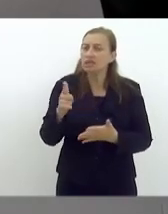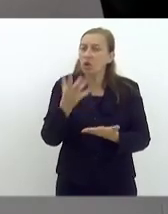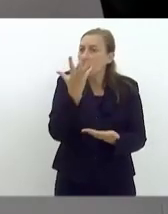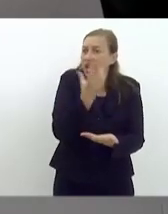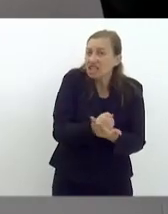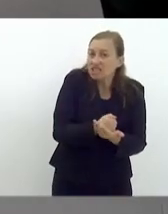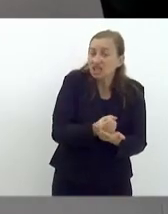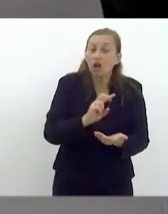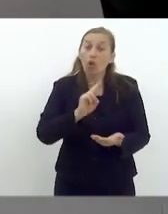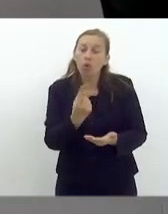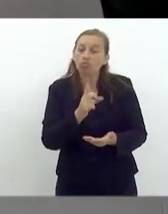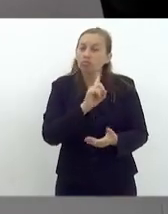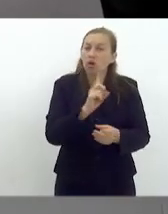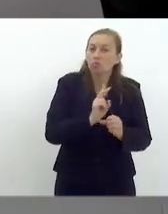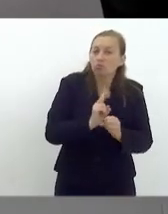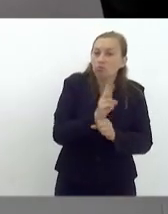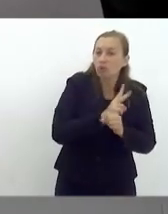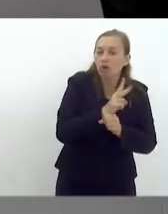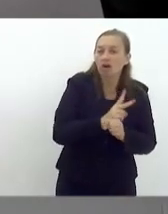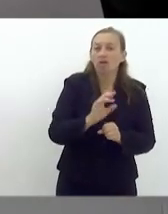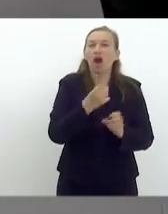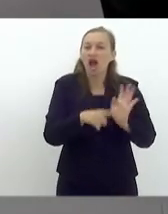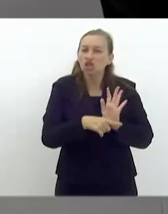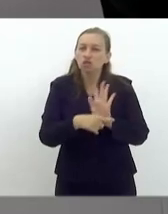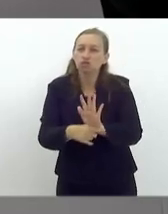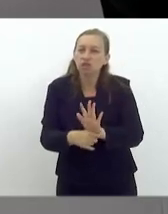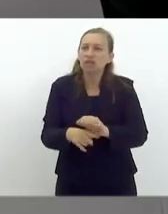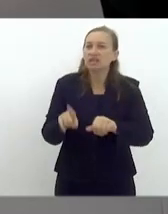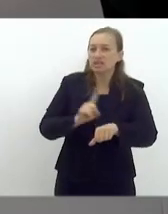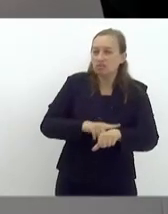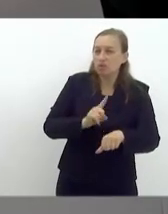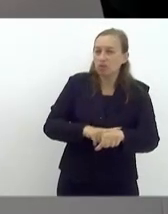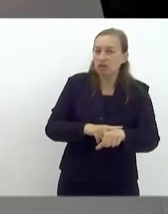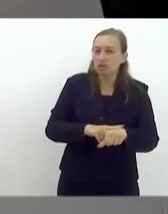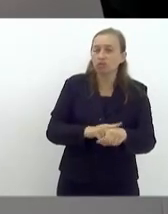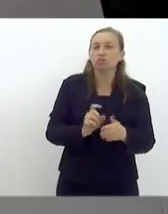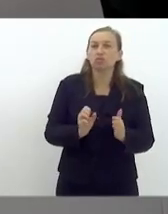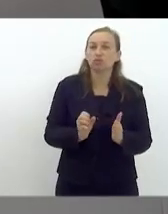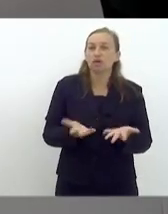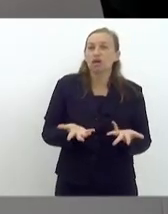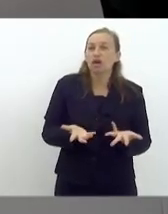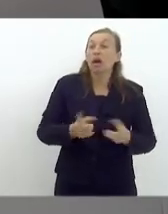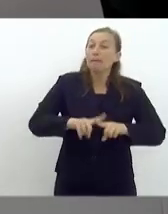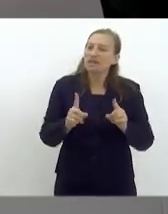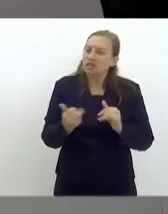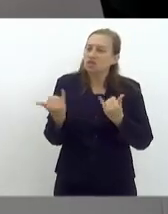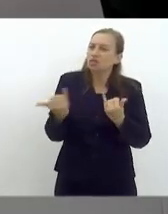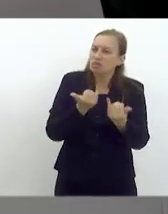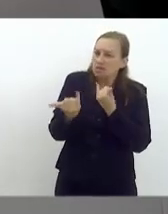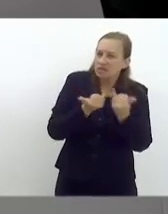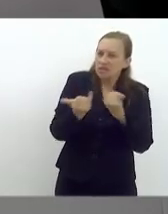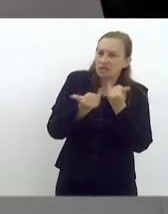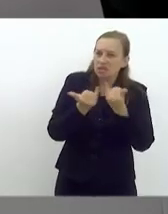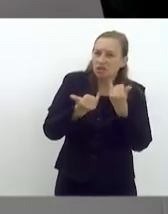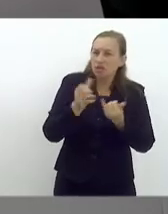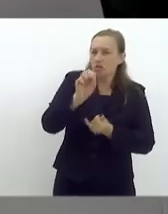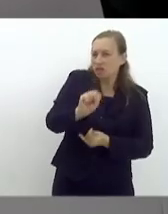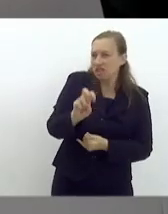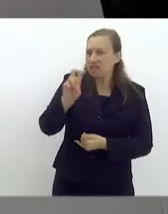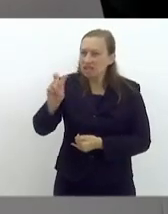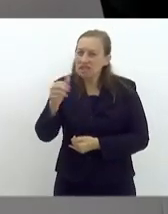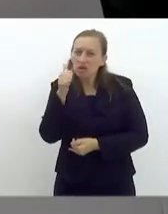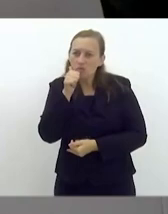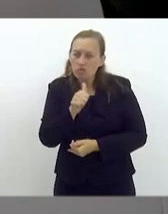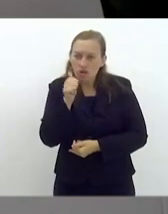registro ou não procuraram ajuda né ainda estão nesse momento mas se reconhecer a gente trabalhar com esses dados da senhora de 85